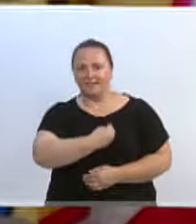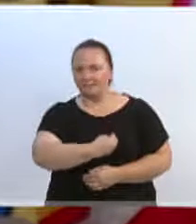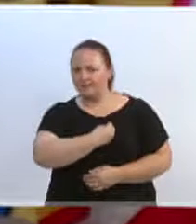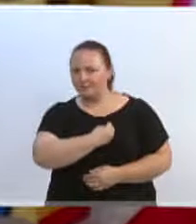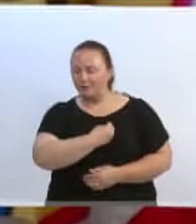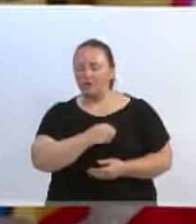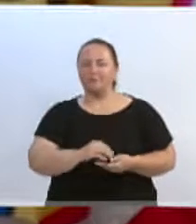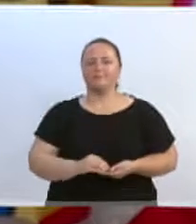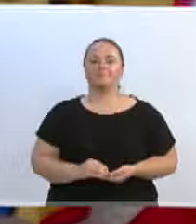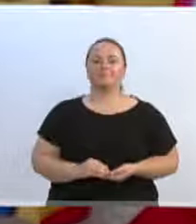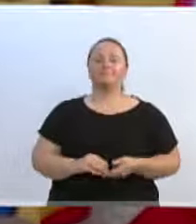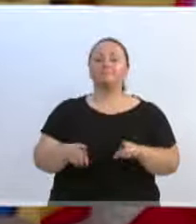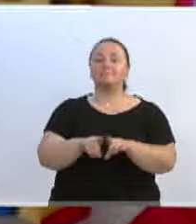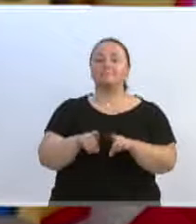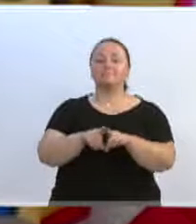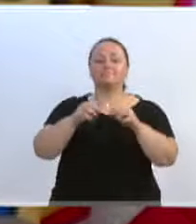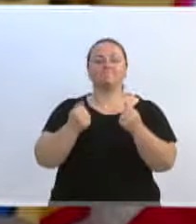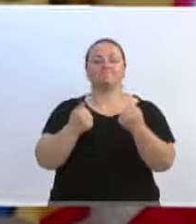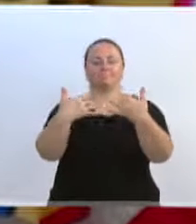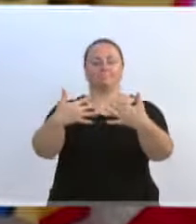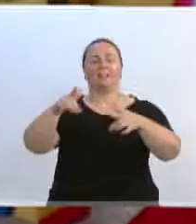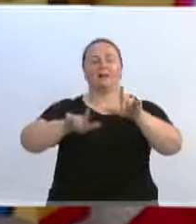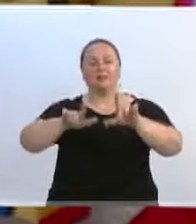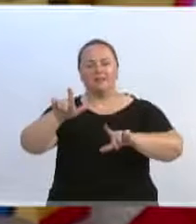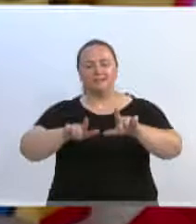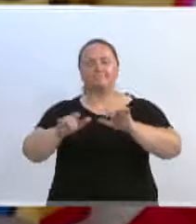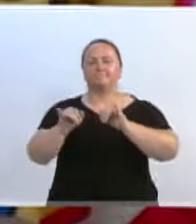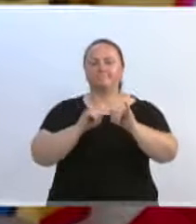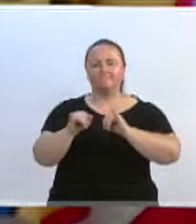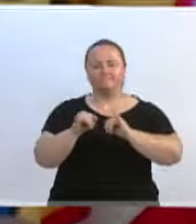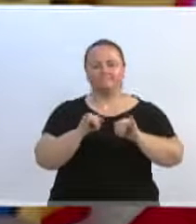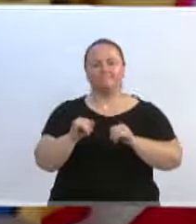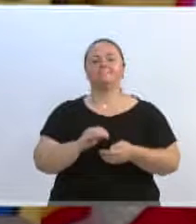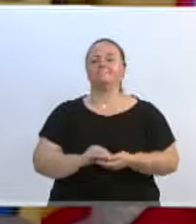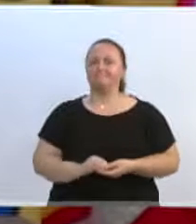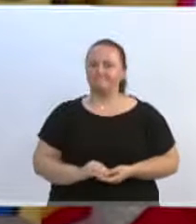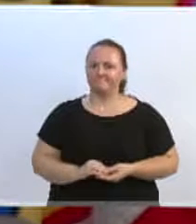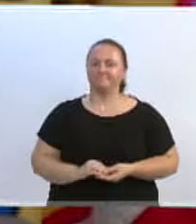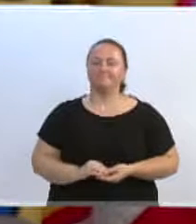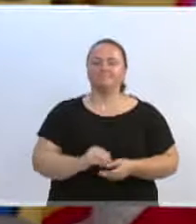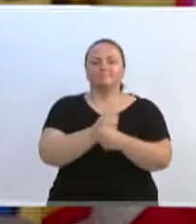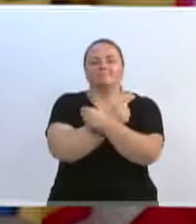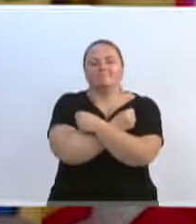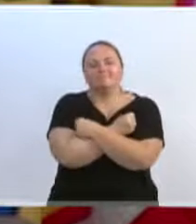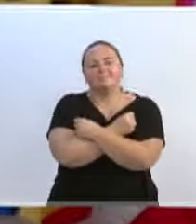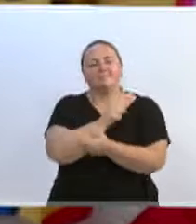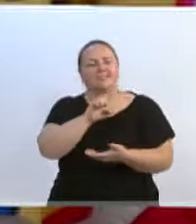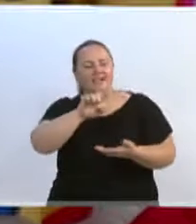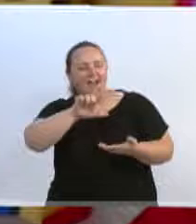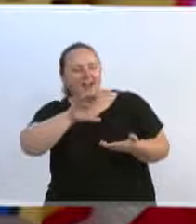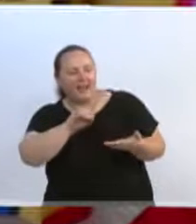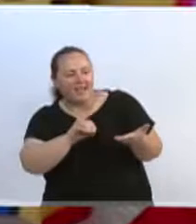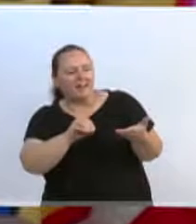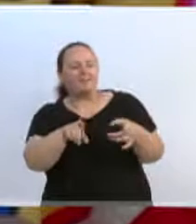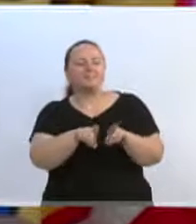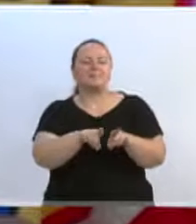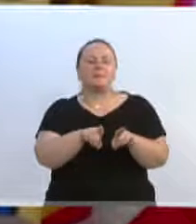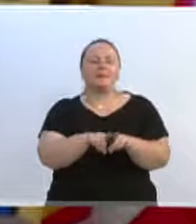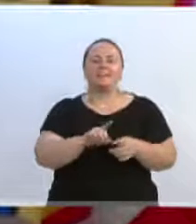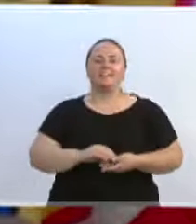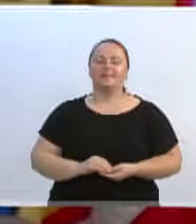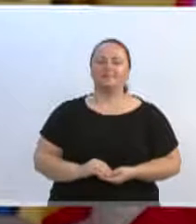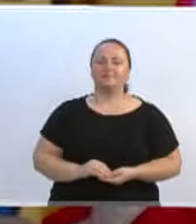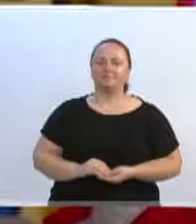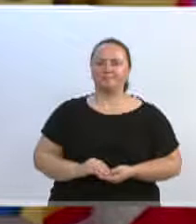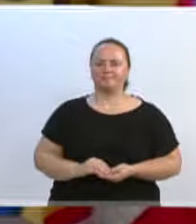plenária, quem nos assiste também pela TVL, pela internet. Um abraço ao nosso amigo Léo Alegre também.